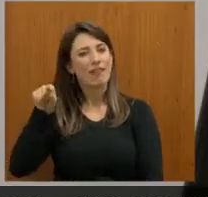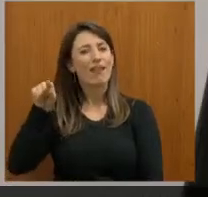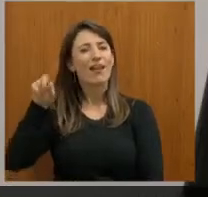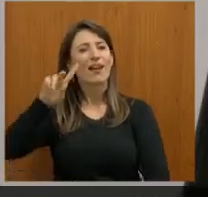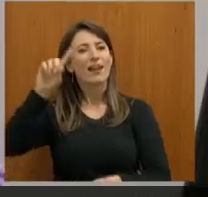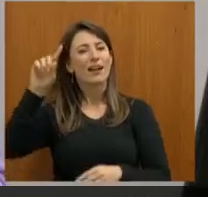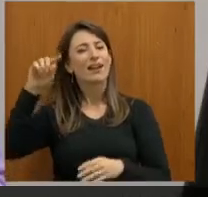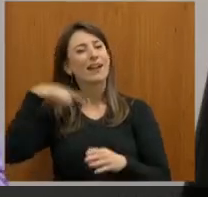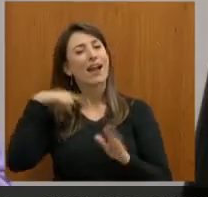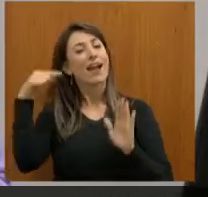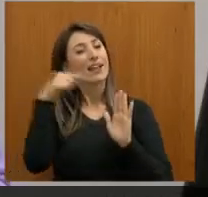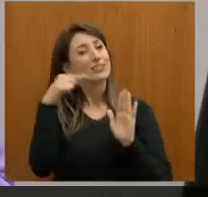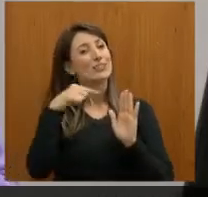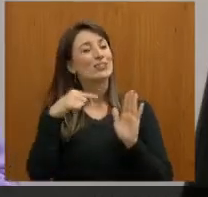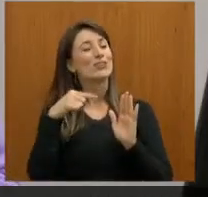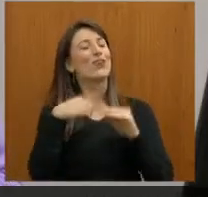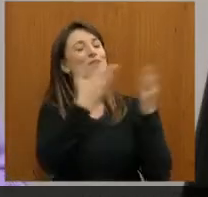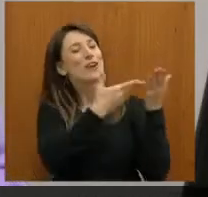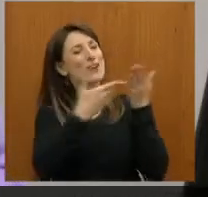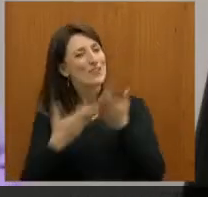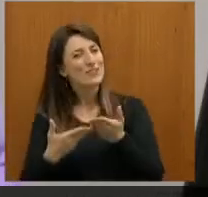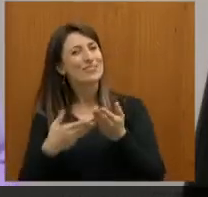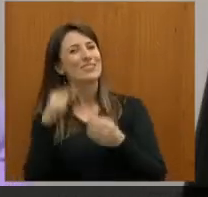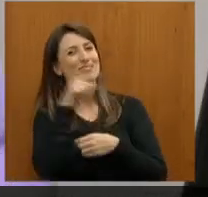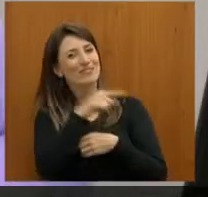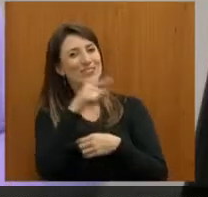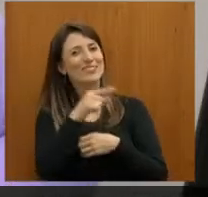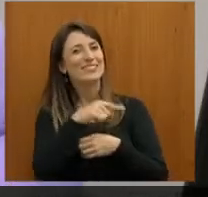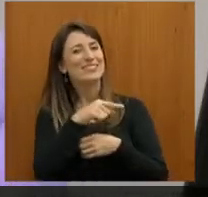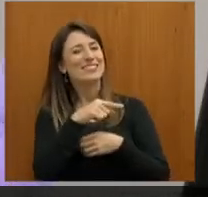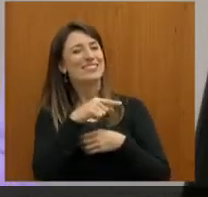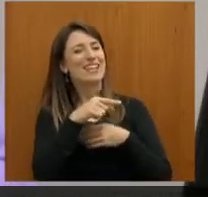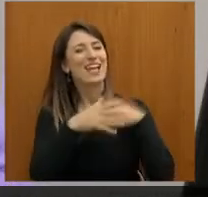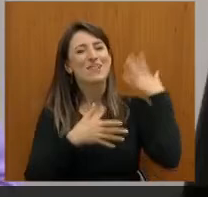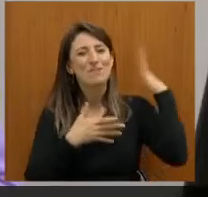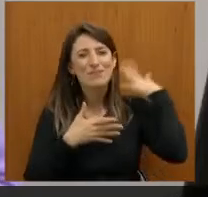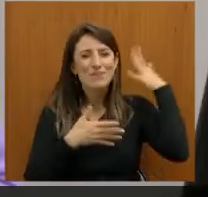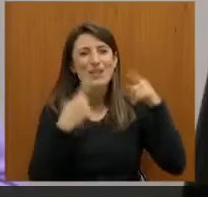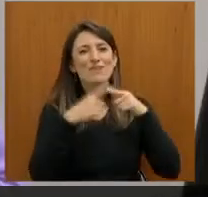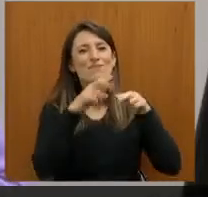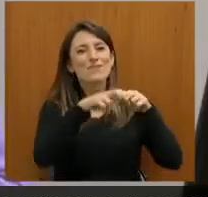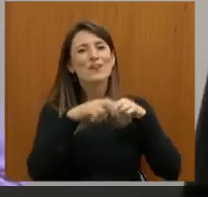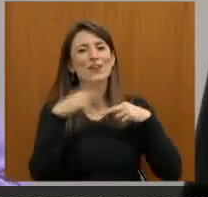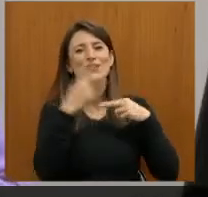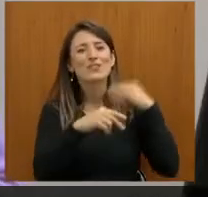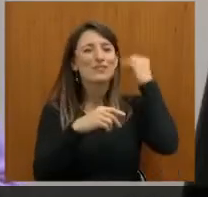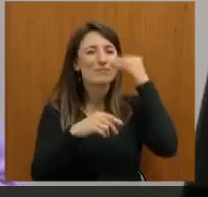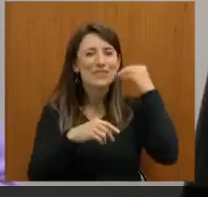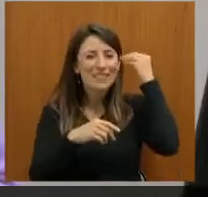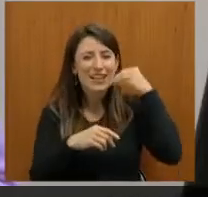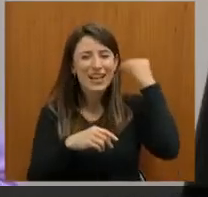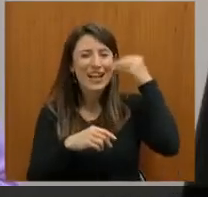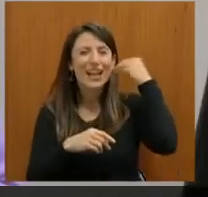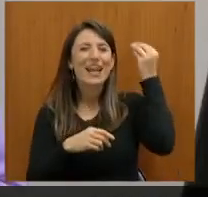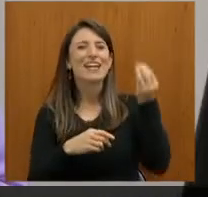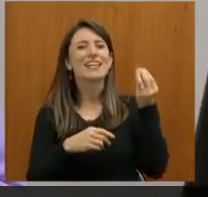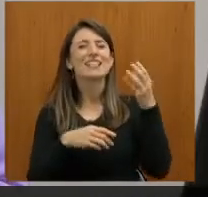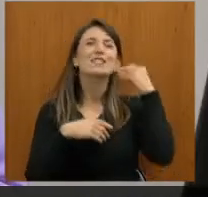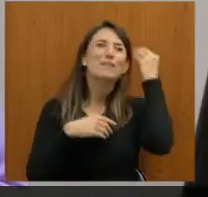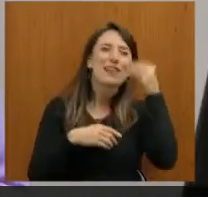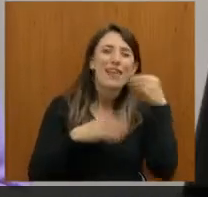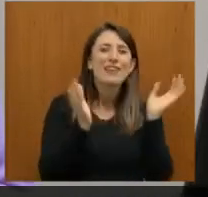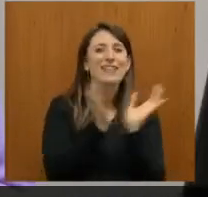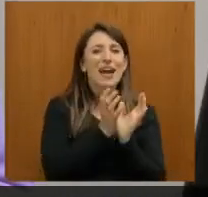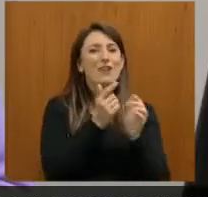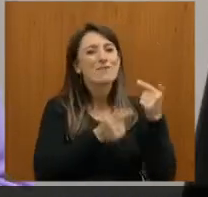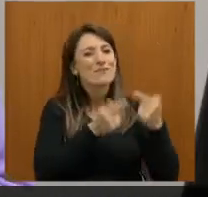recomendou que pudéssemos ouvi-la um pouquinho porque né somada e toda sua trajetória tem também experiência na política e